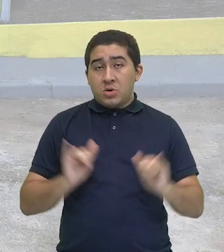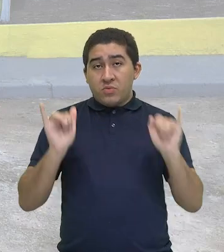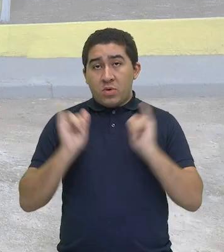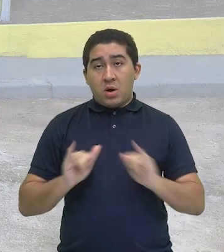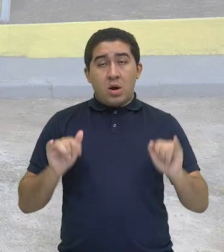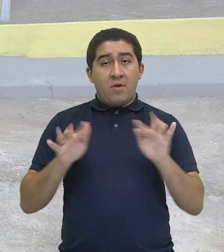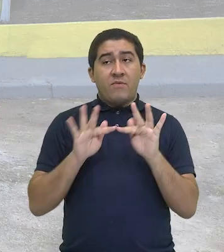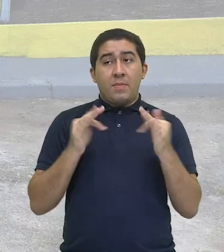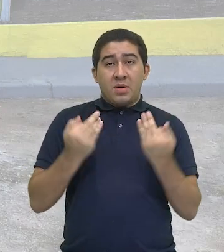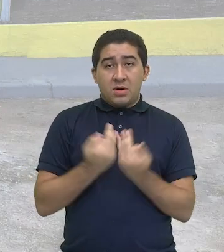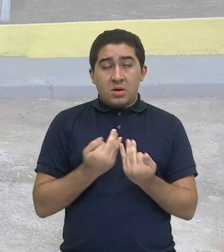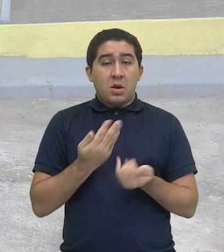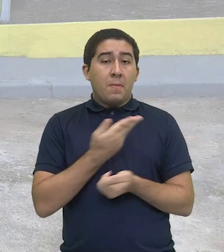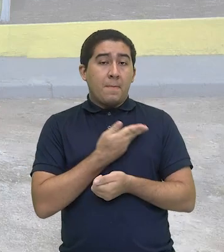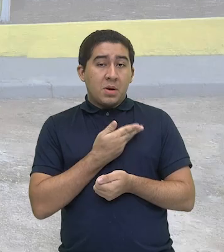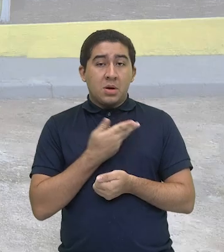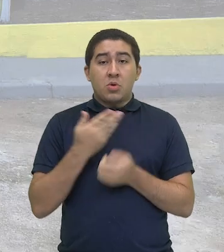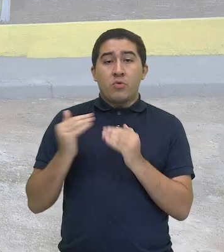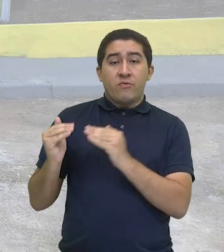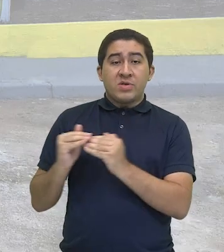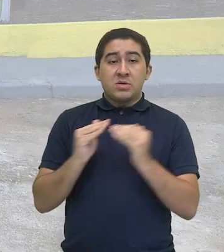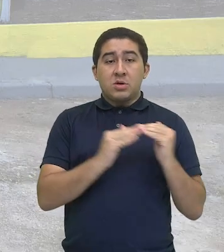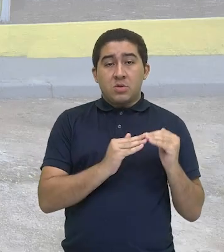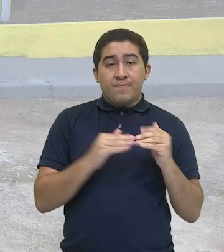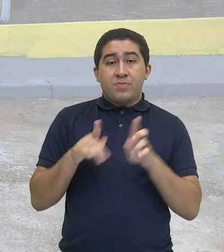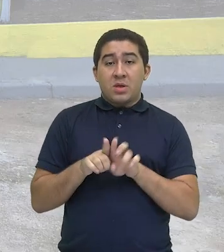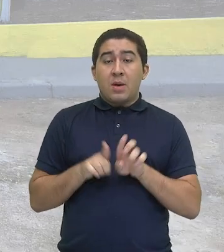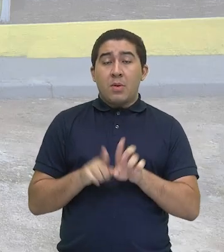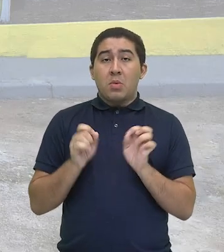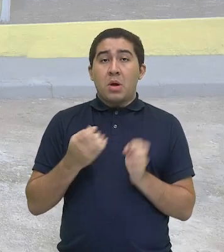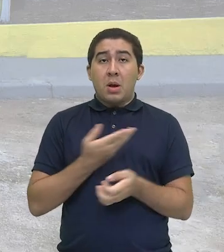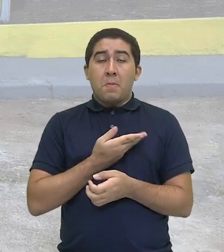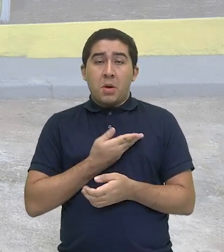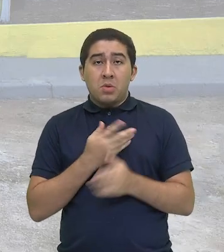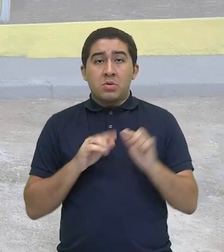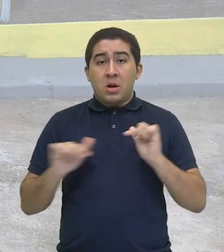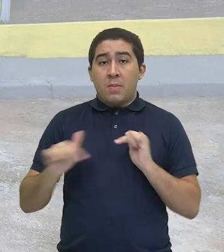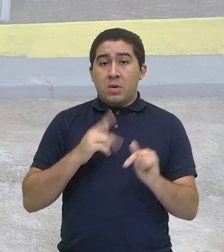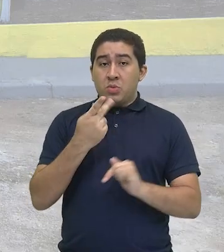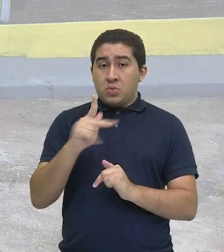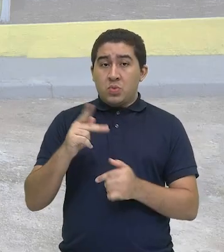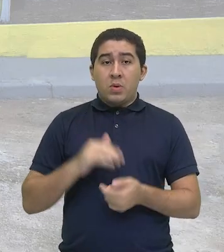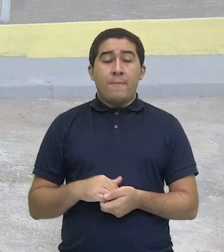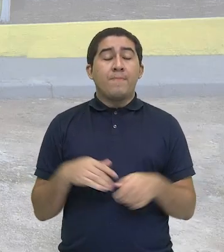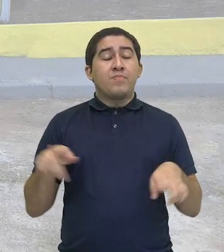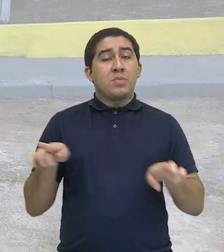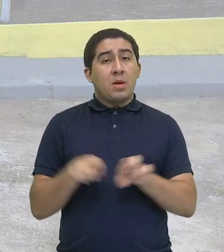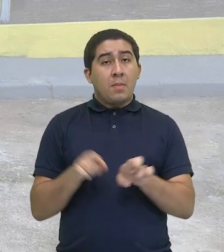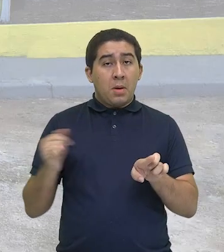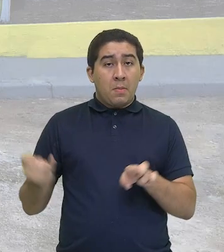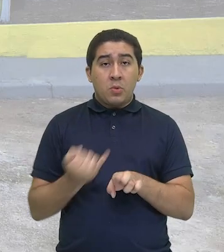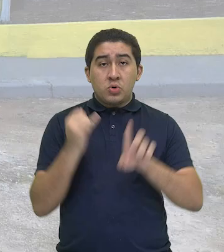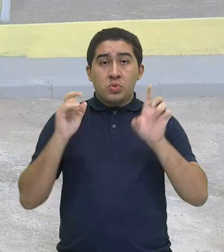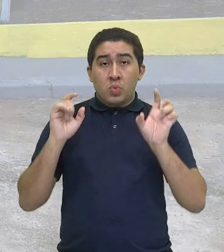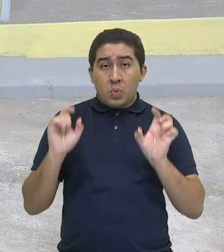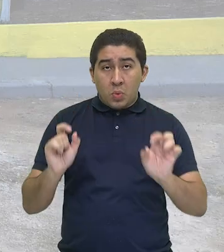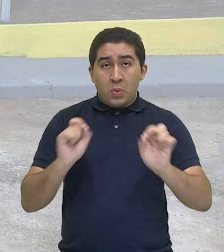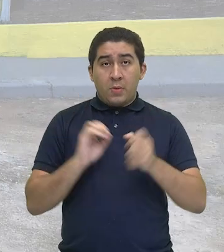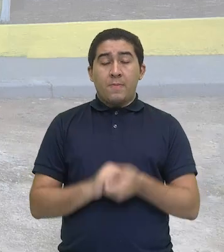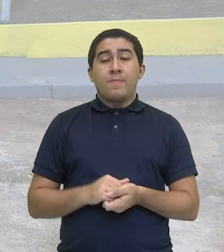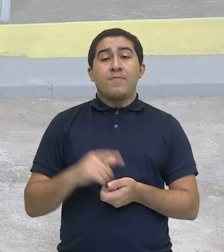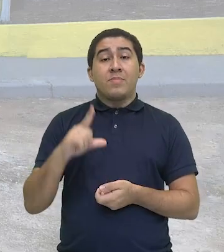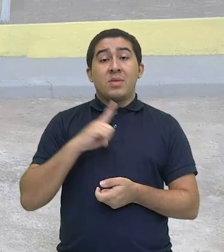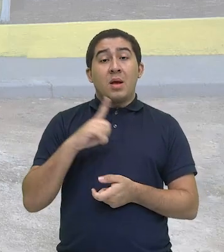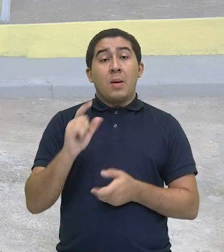com seus amigos, com seus vizinhos, com seus colegas de trabalho. Mas também é importante levar